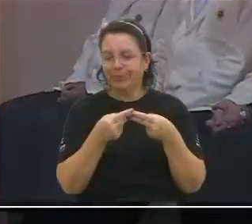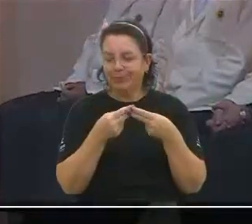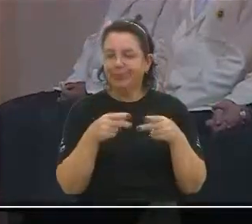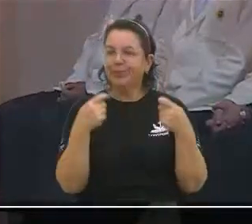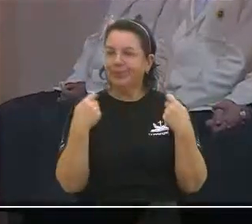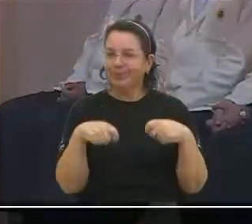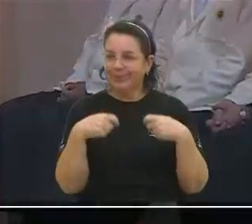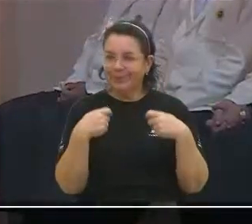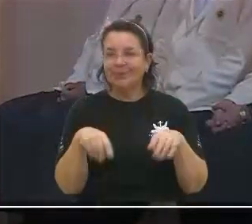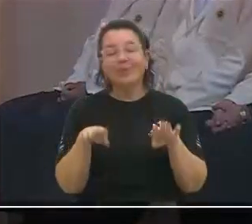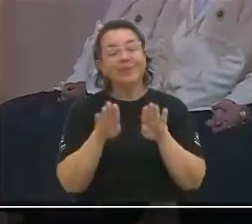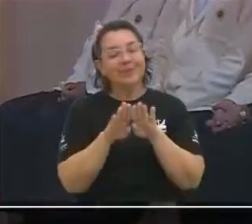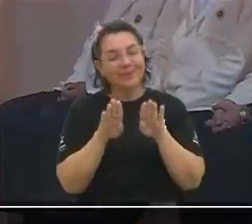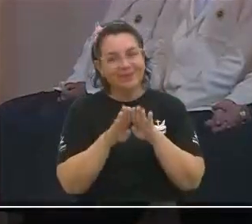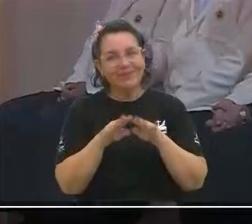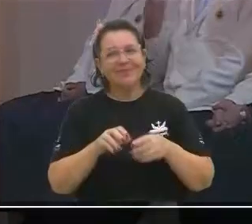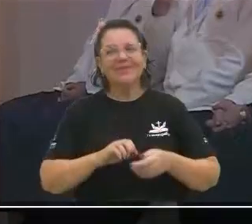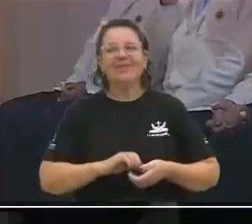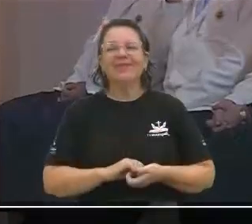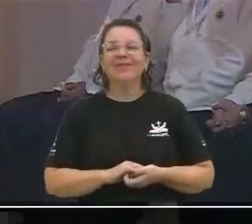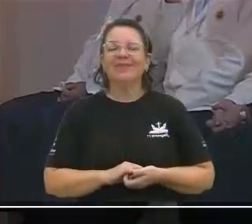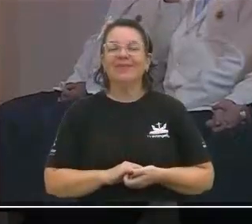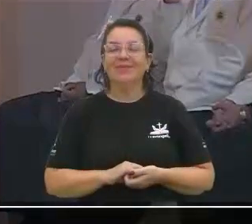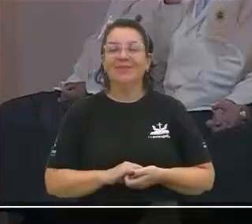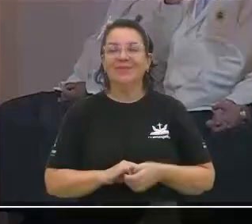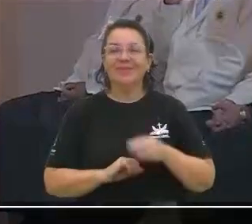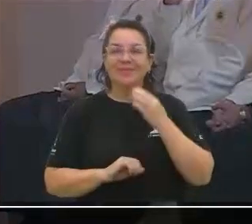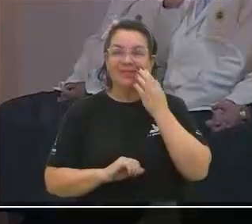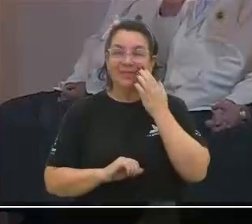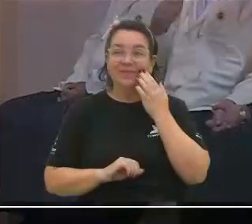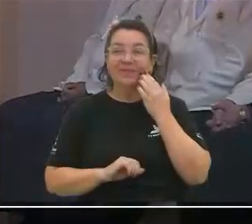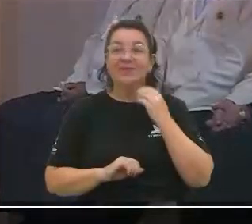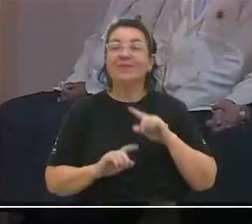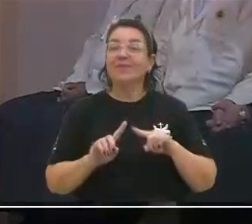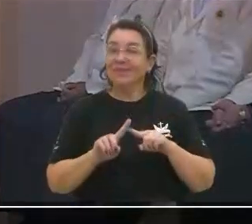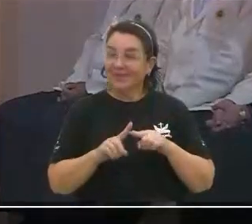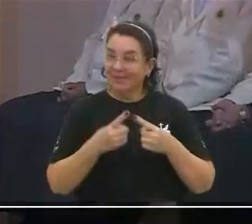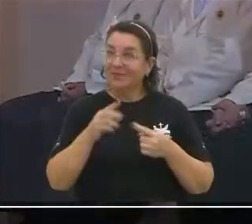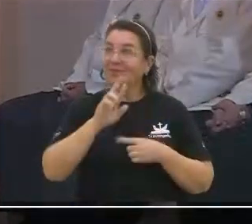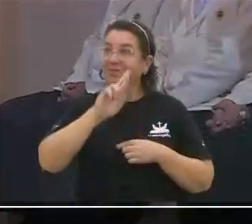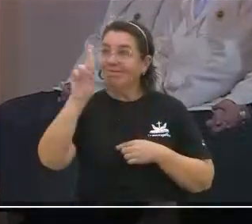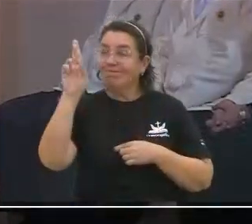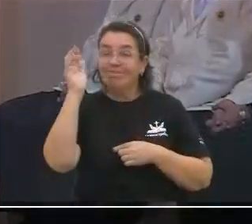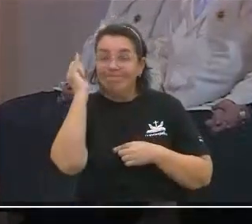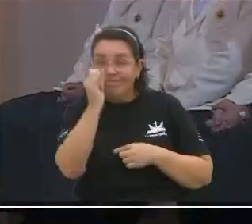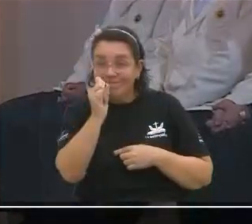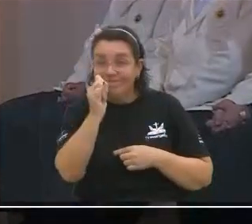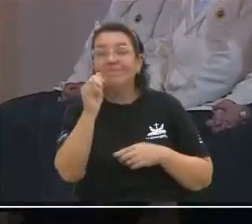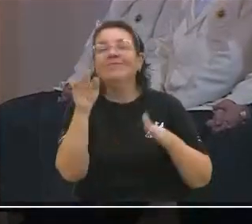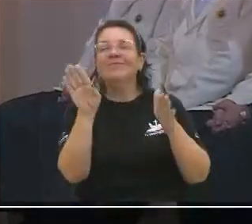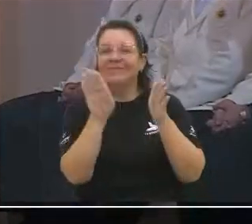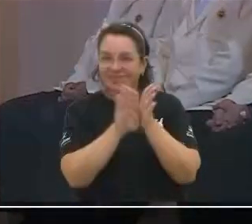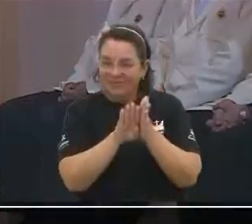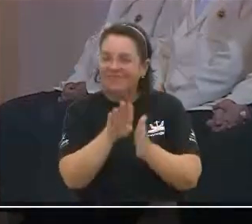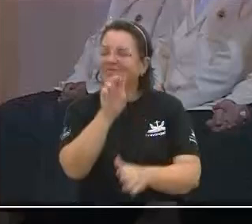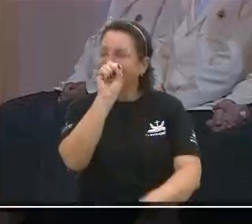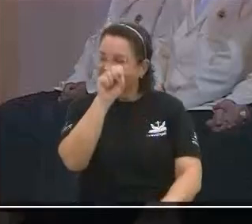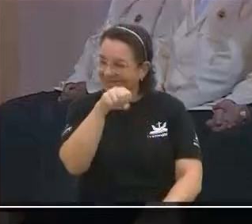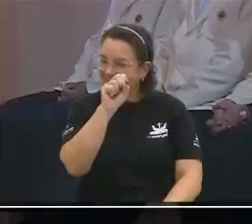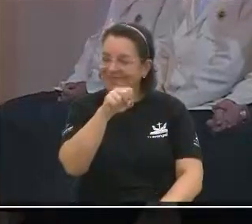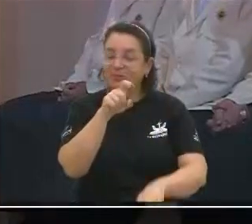não é de imediato mas o senhor disse vai chegar vai